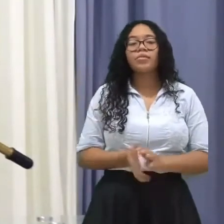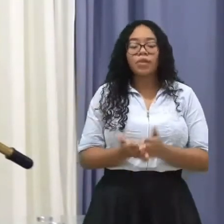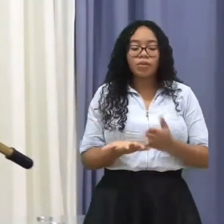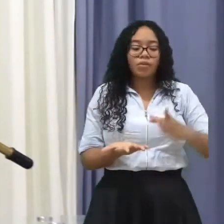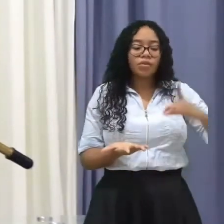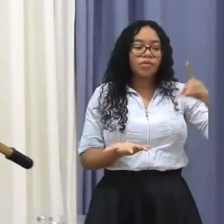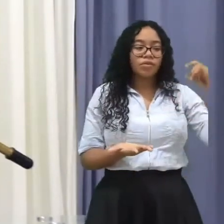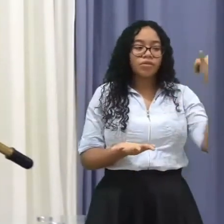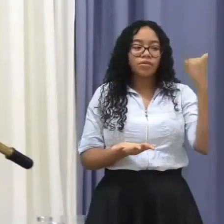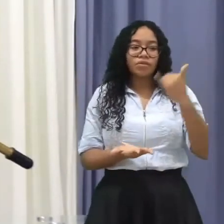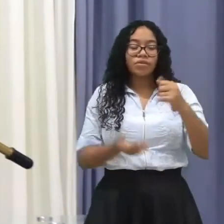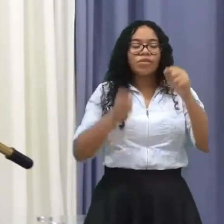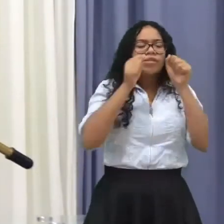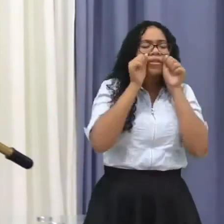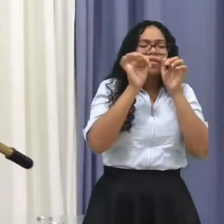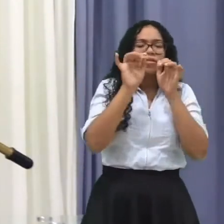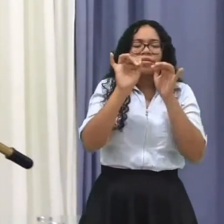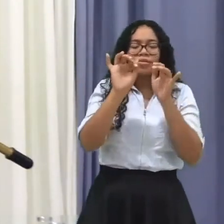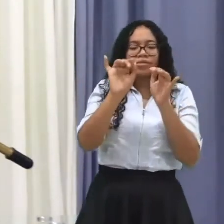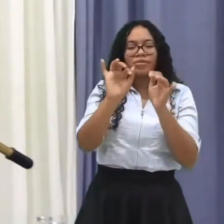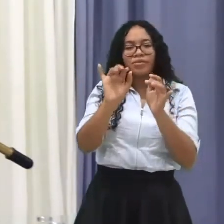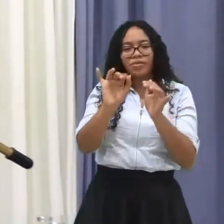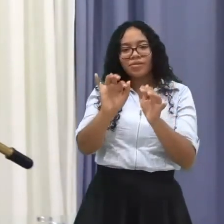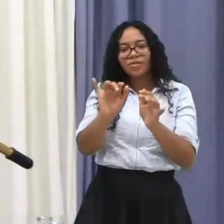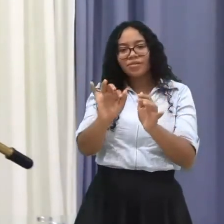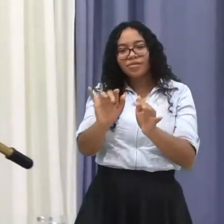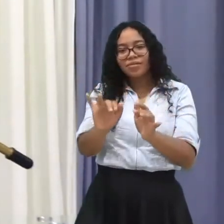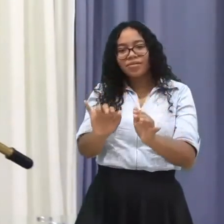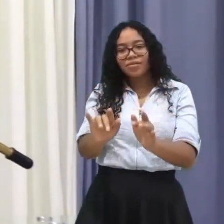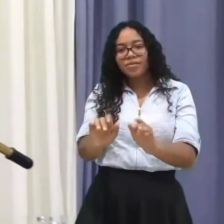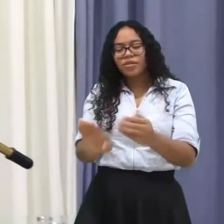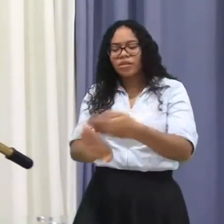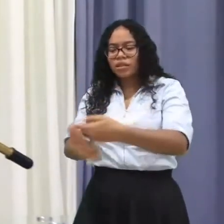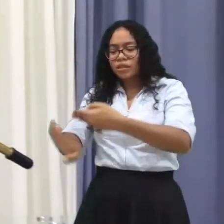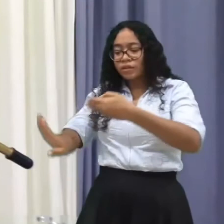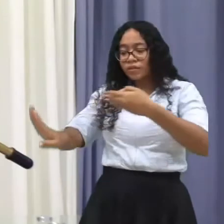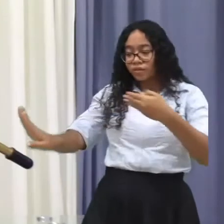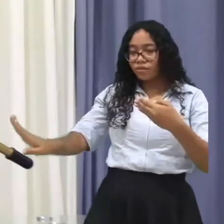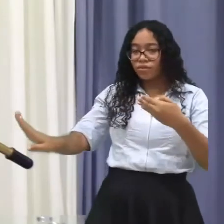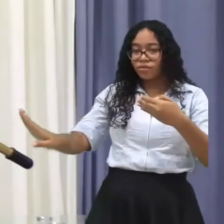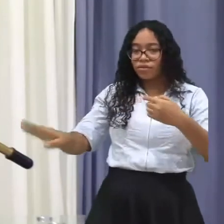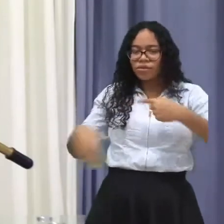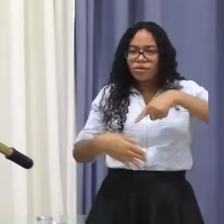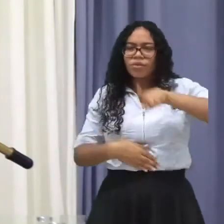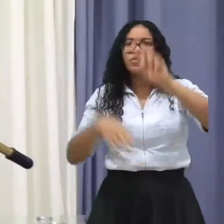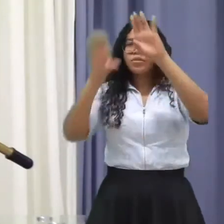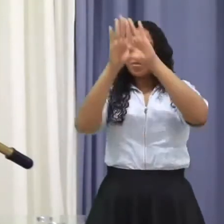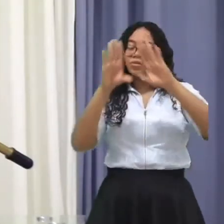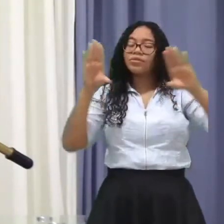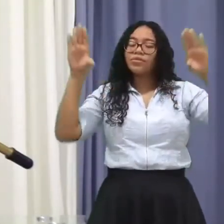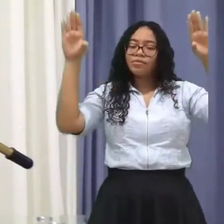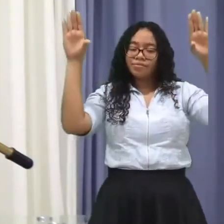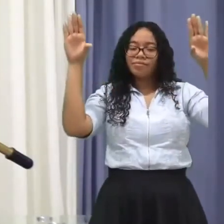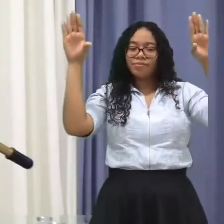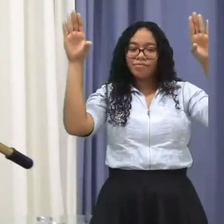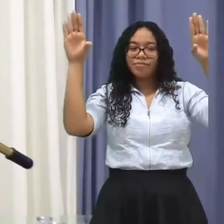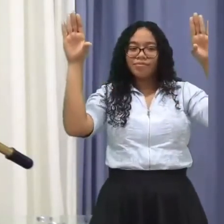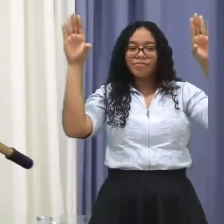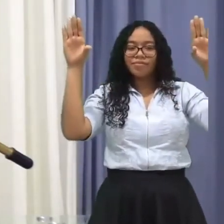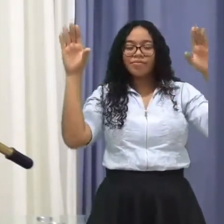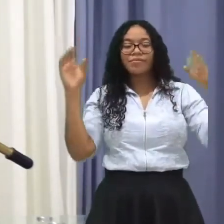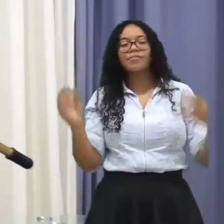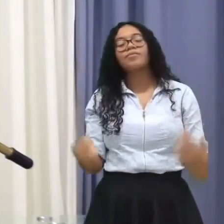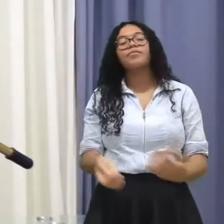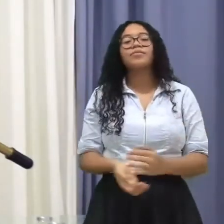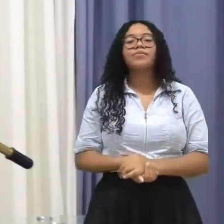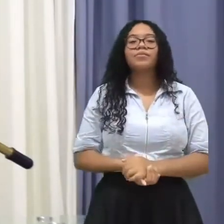que, abençoando-os, ele se apartou dele e foi elevado ao céu. E